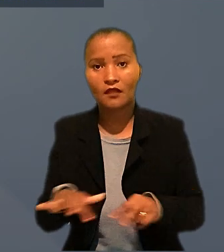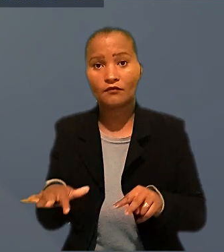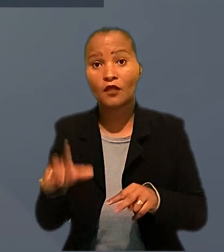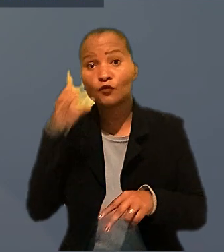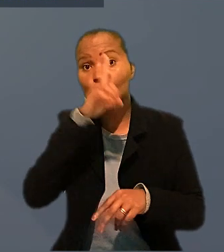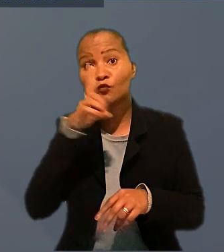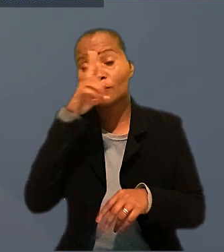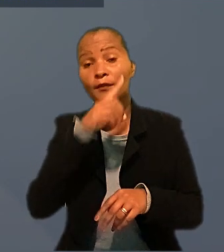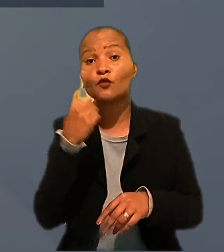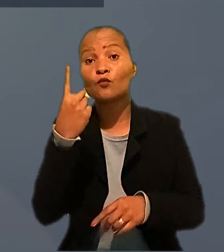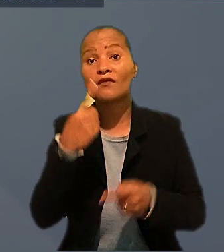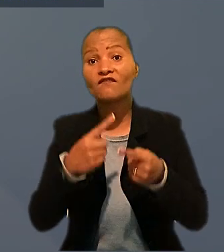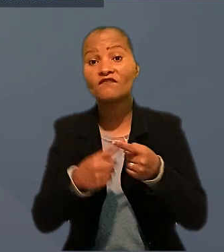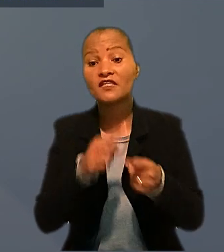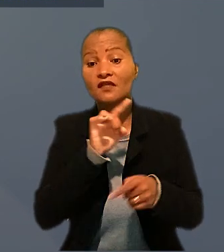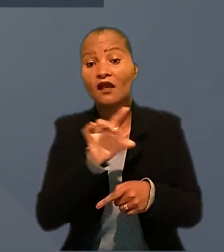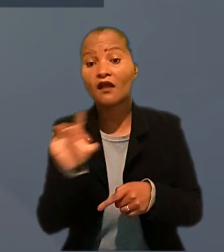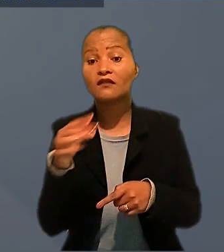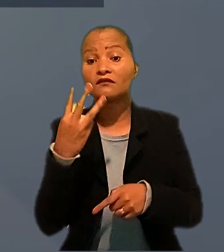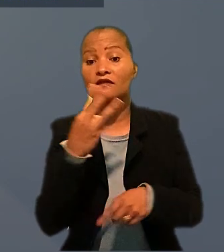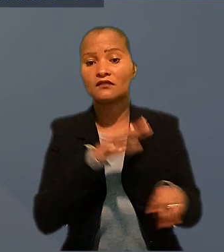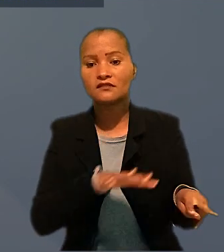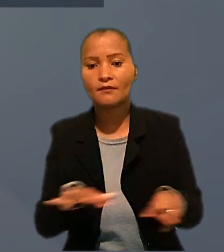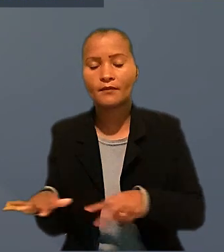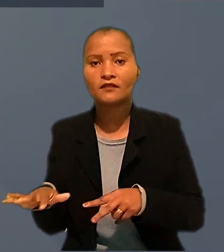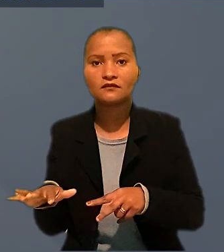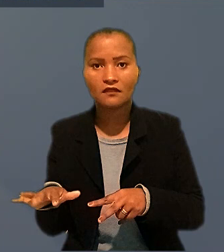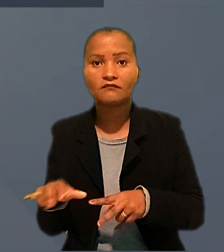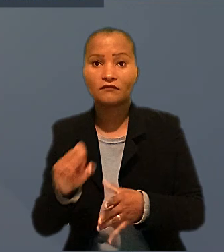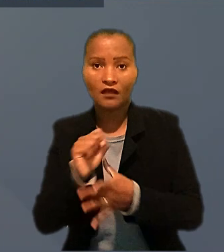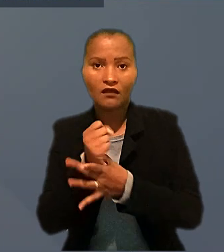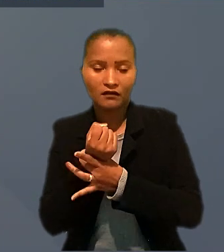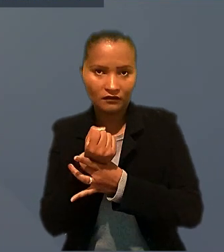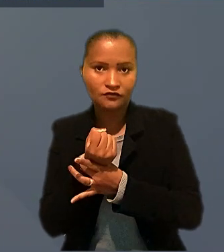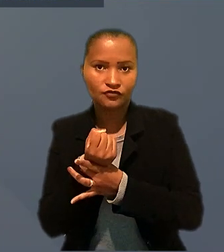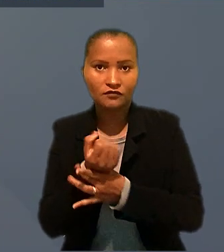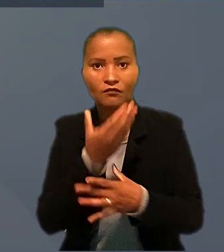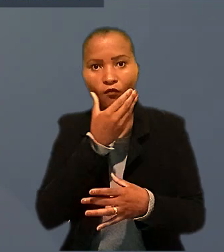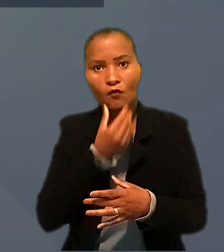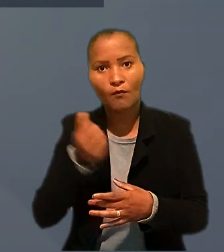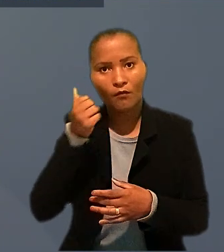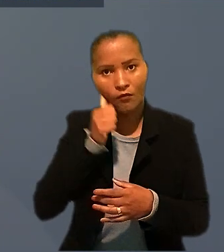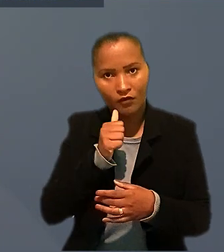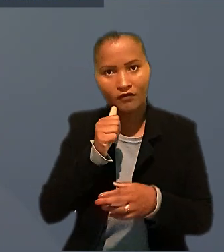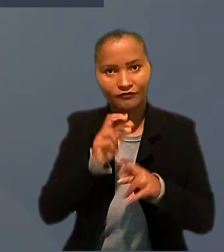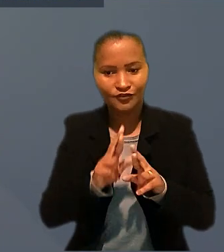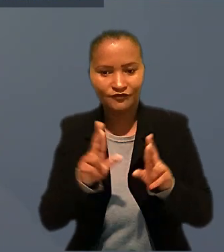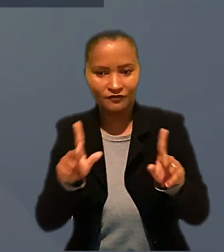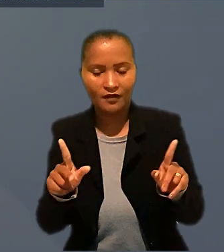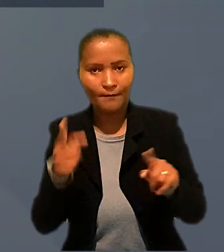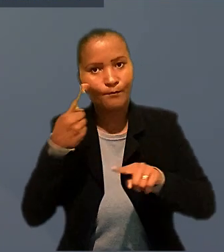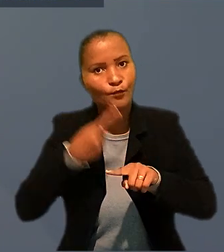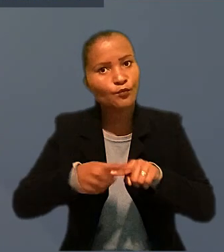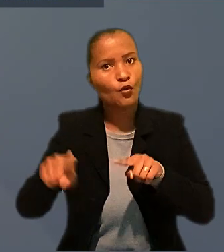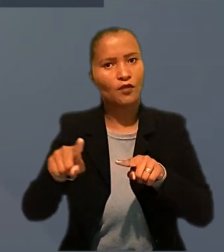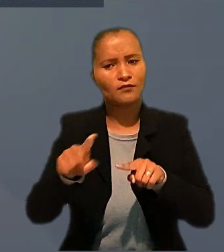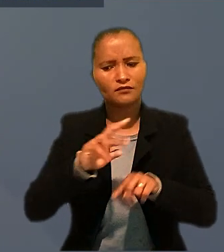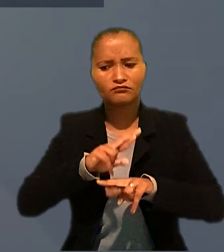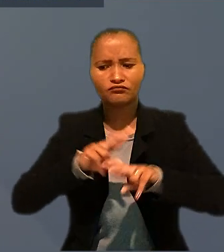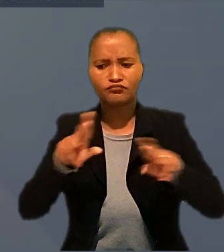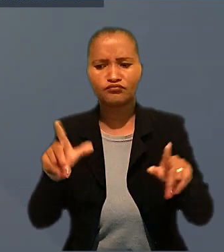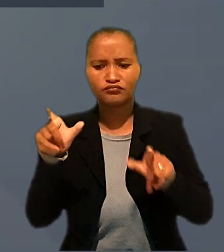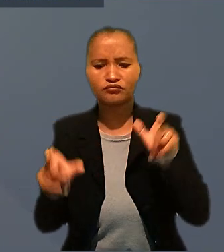domingo pelo menos uma vez a cada 3 semanas e que a garantia de isonomia entre homens e mulheres proíbe a diferenciação